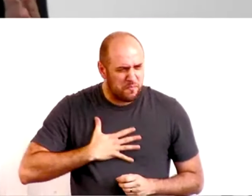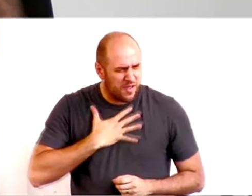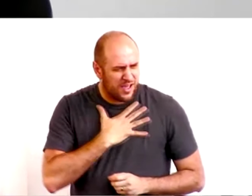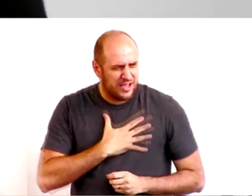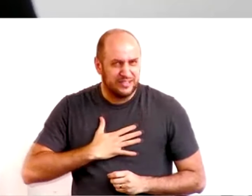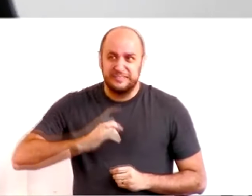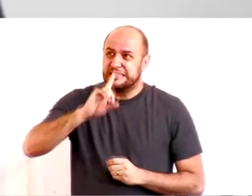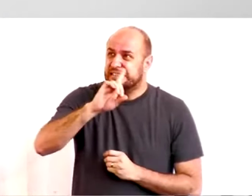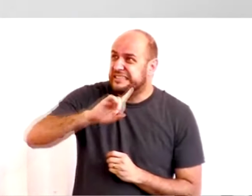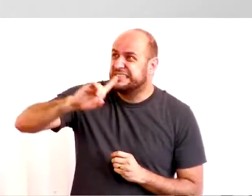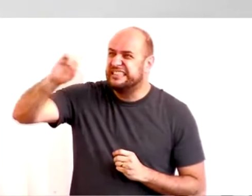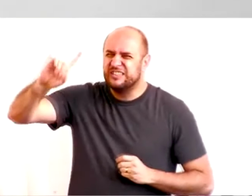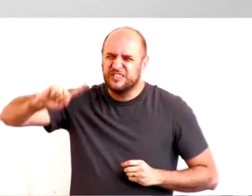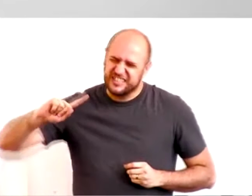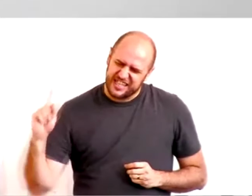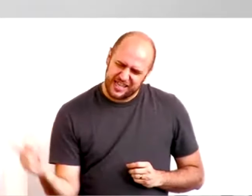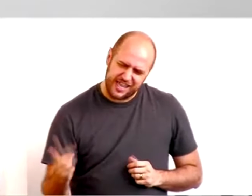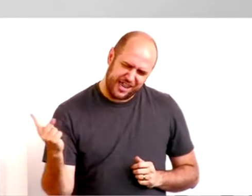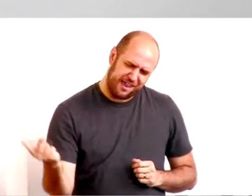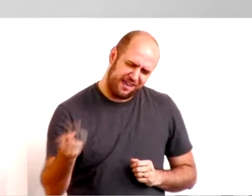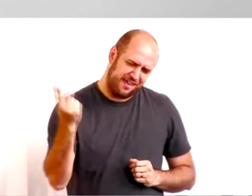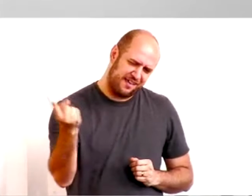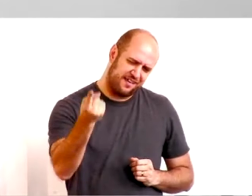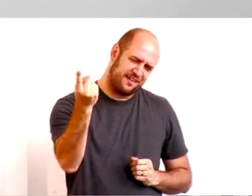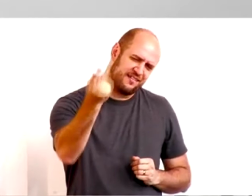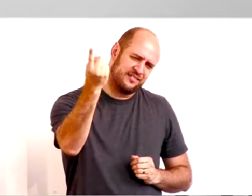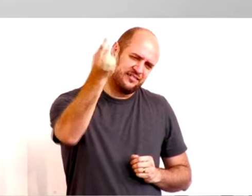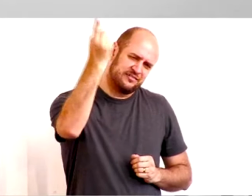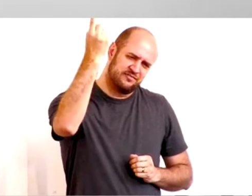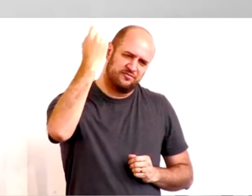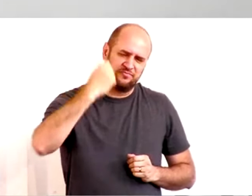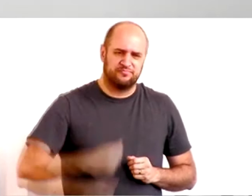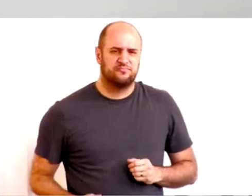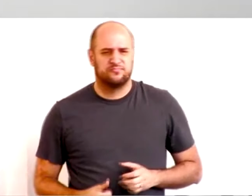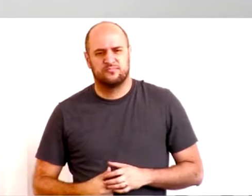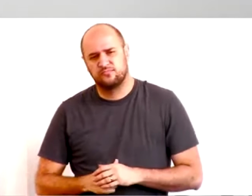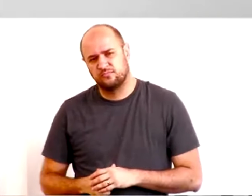nele por toda a eternidade.